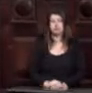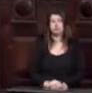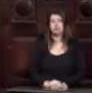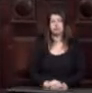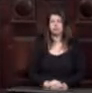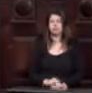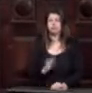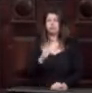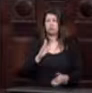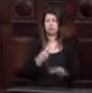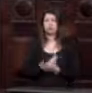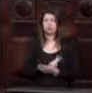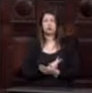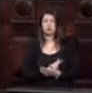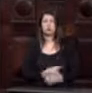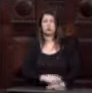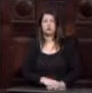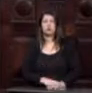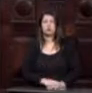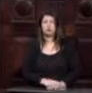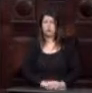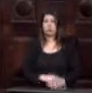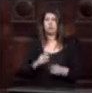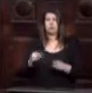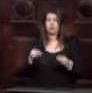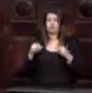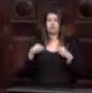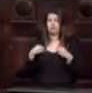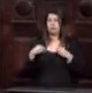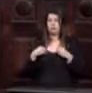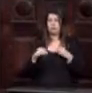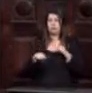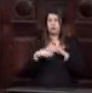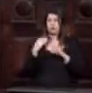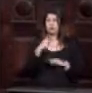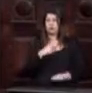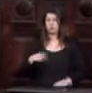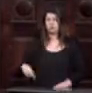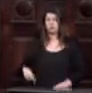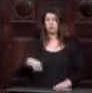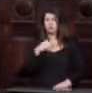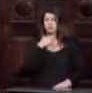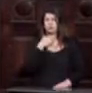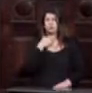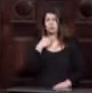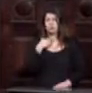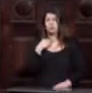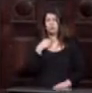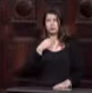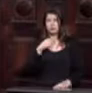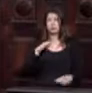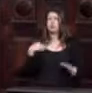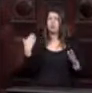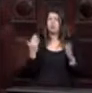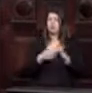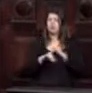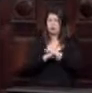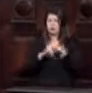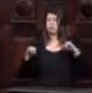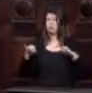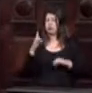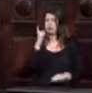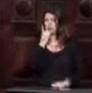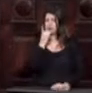aqui um agradecimento, Edson. Claro. Eu recebi aqui uma mensagem do presidente Pisciani, pediu para agradecer todos os deputados,